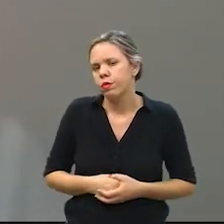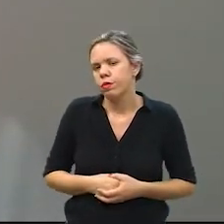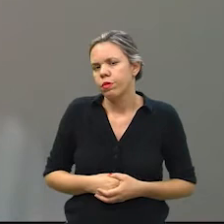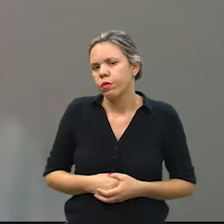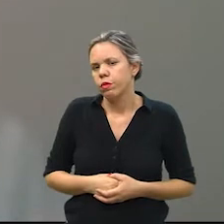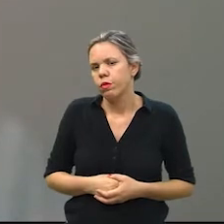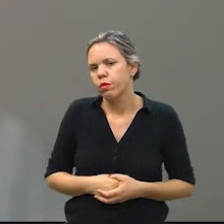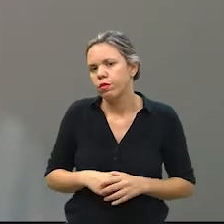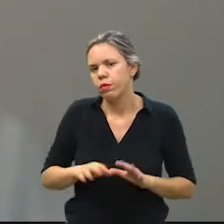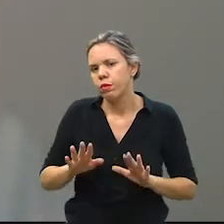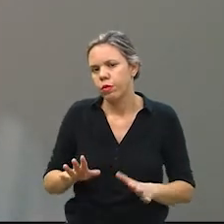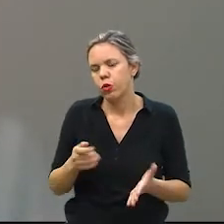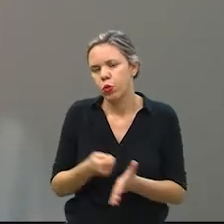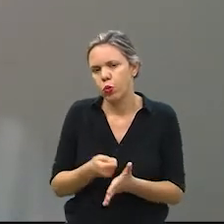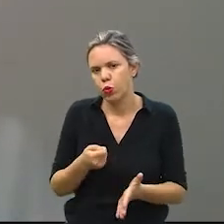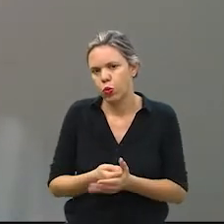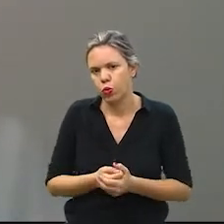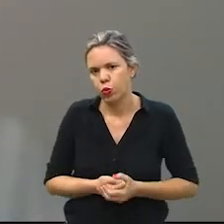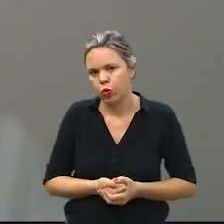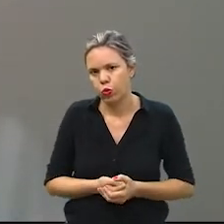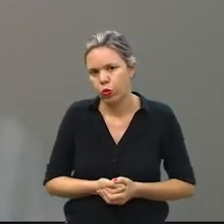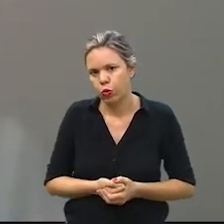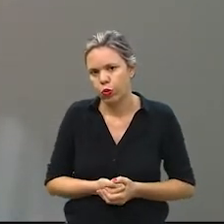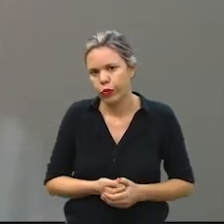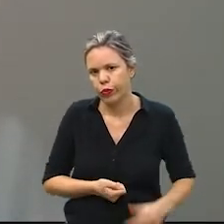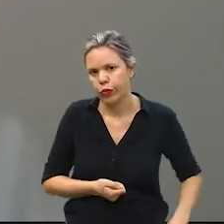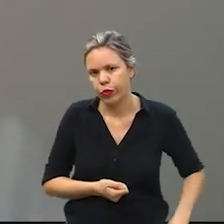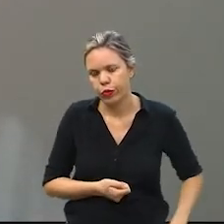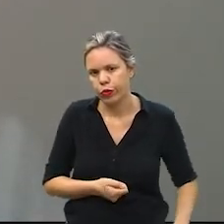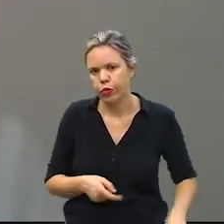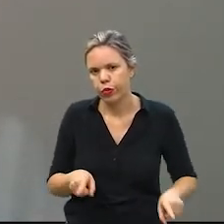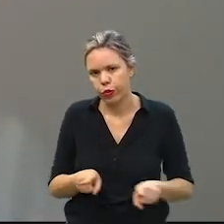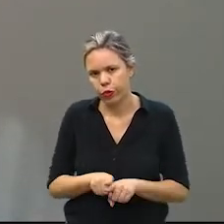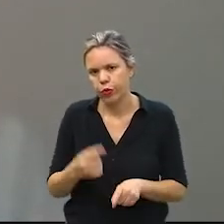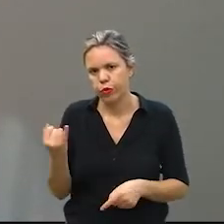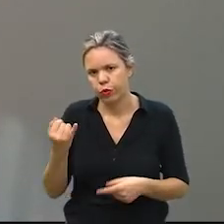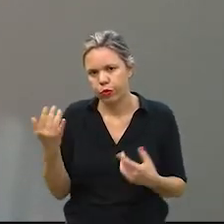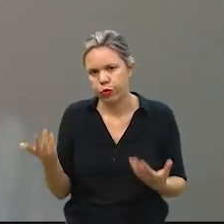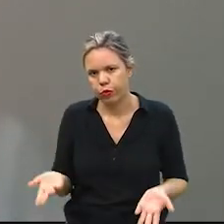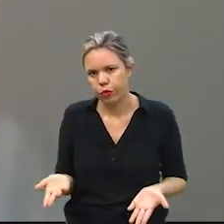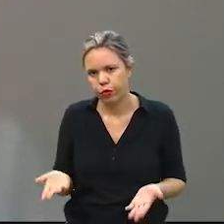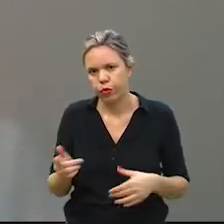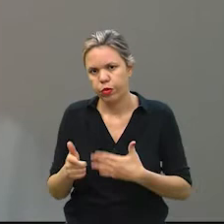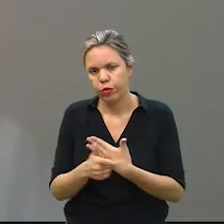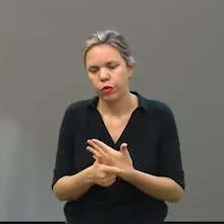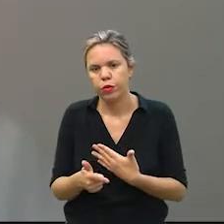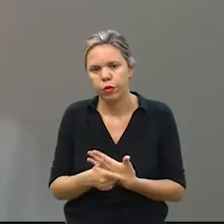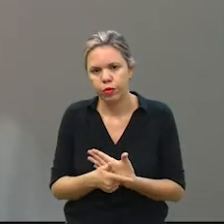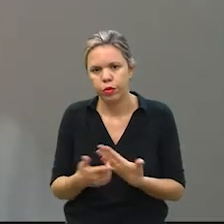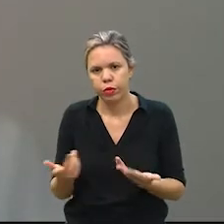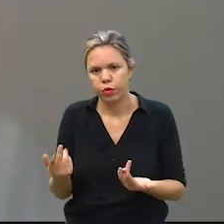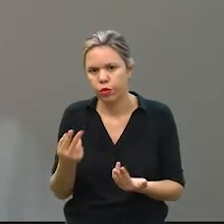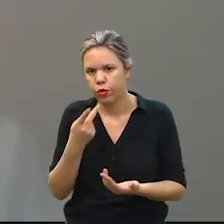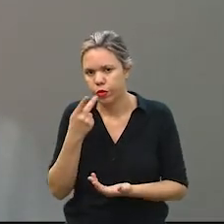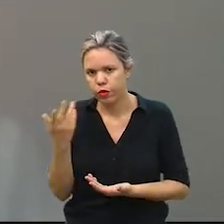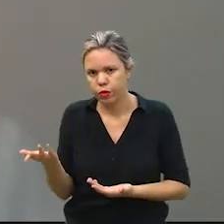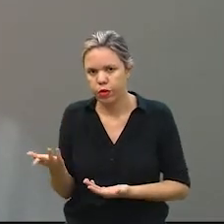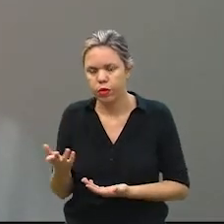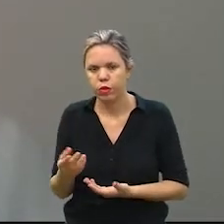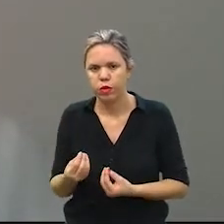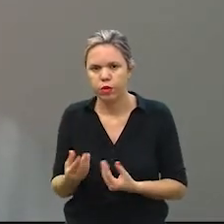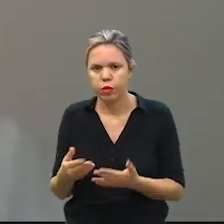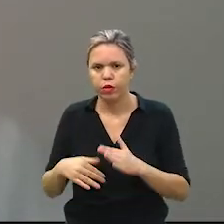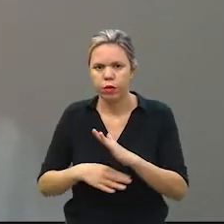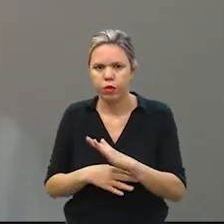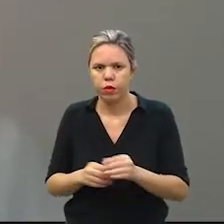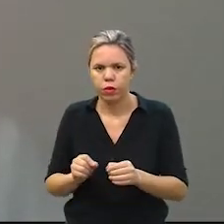ser uma obrigação protocolar, é também importante esse papel que o Tribunal de Contas exerce e depois encaminha para a